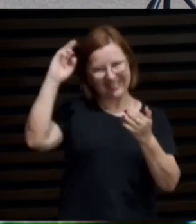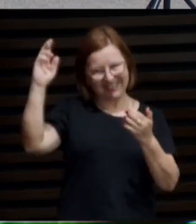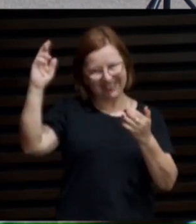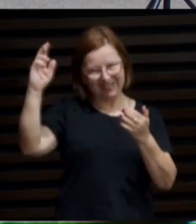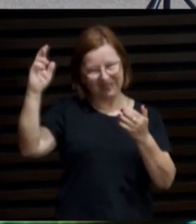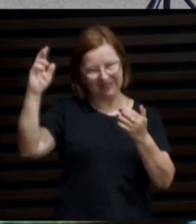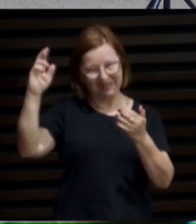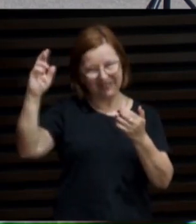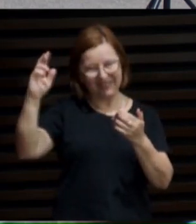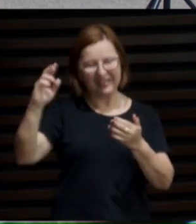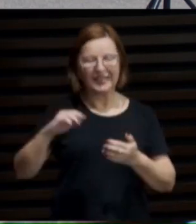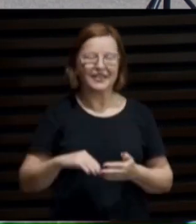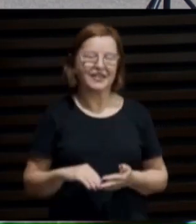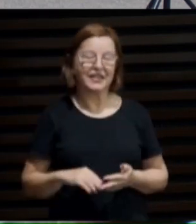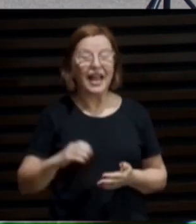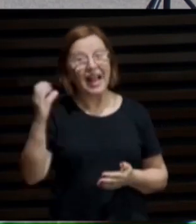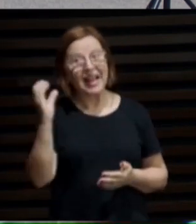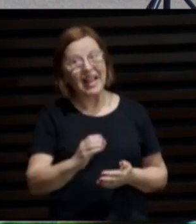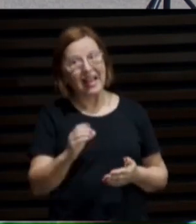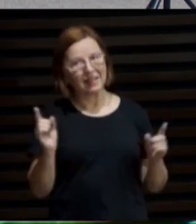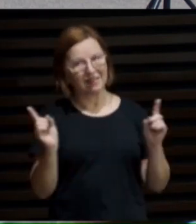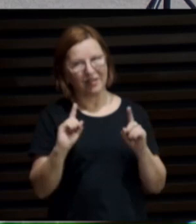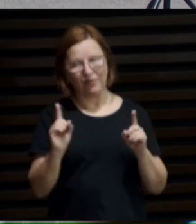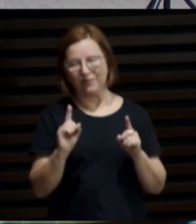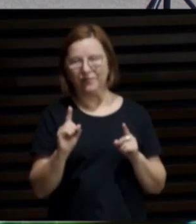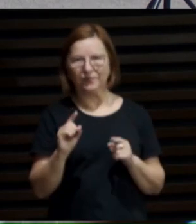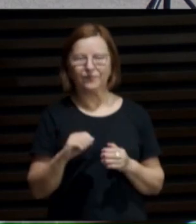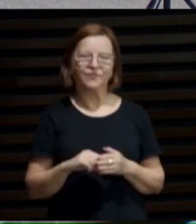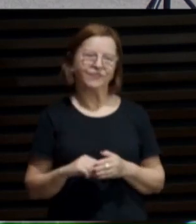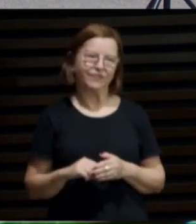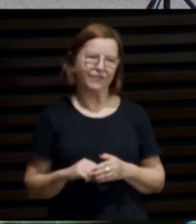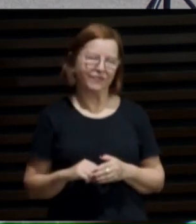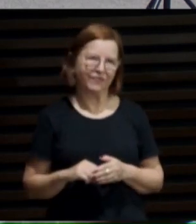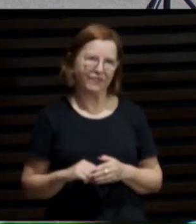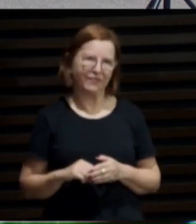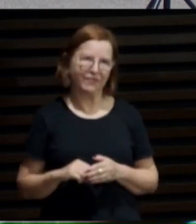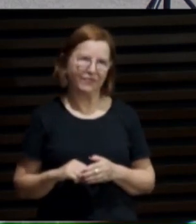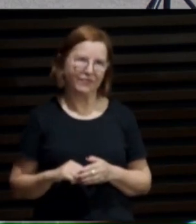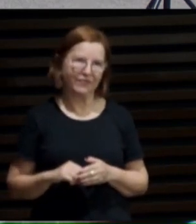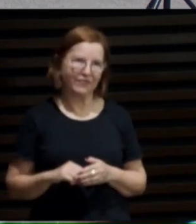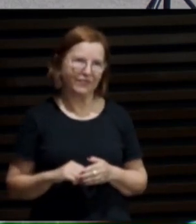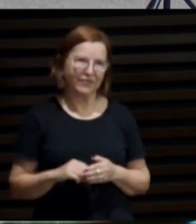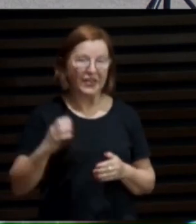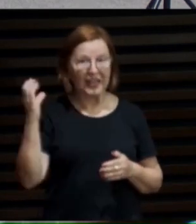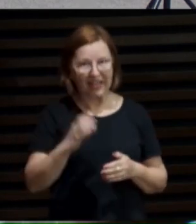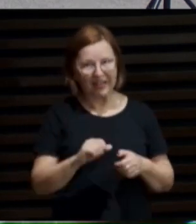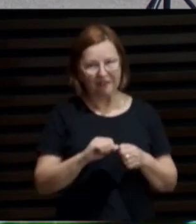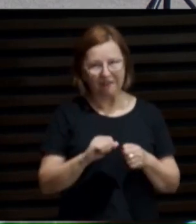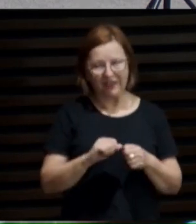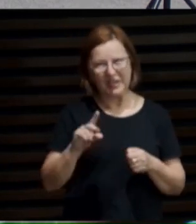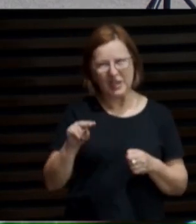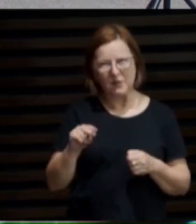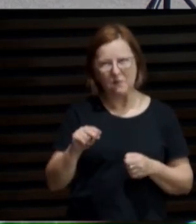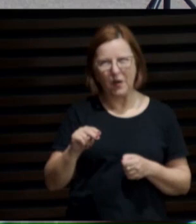a sua gordura. Caim não. Ele novamente replica o que os seus pais fizeram no Jardim do Éden quando pegaram folhas